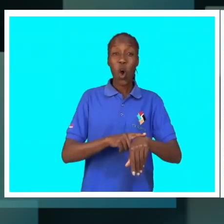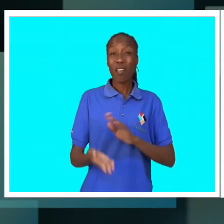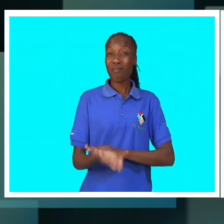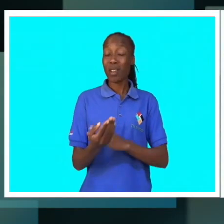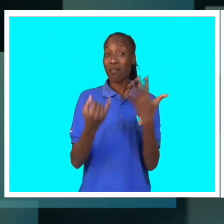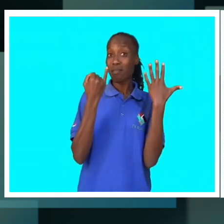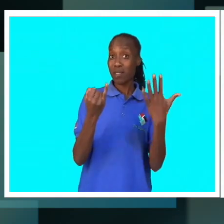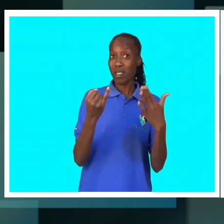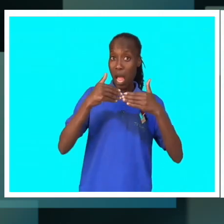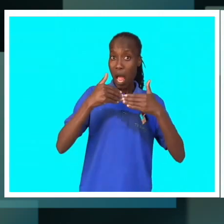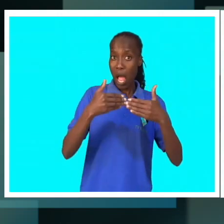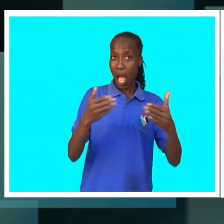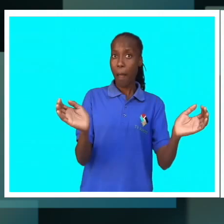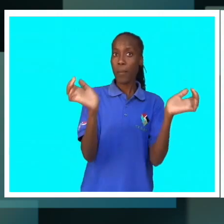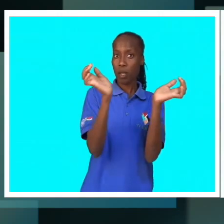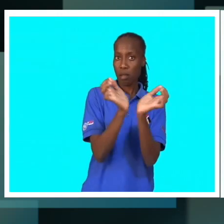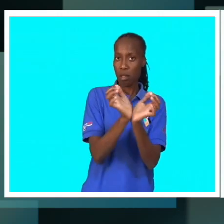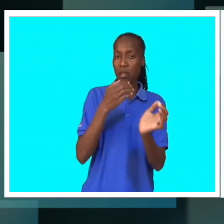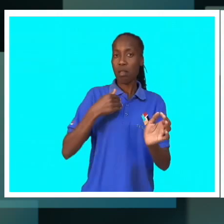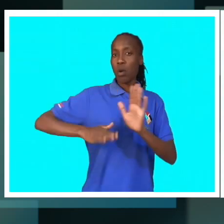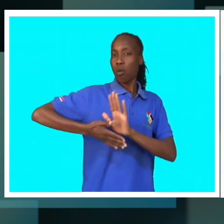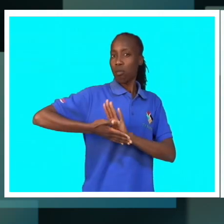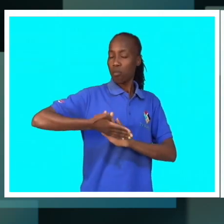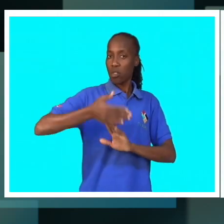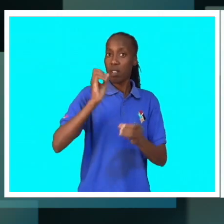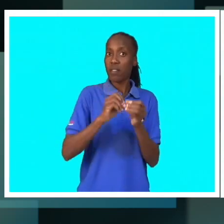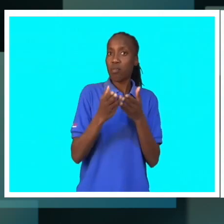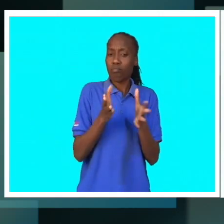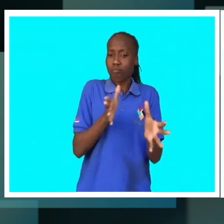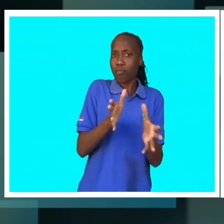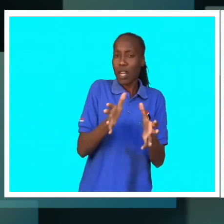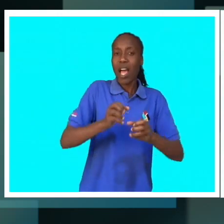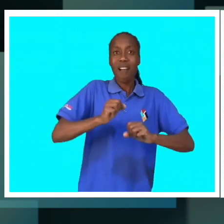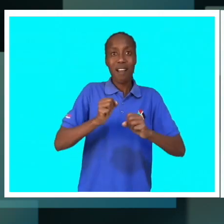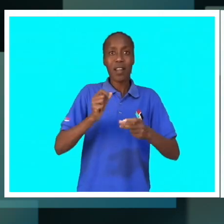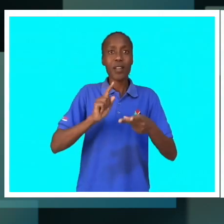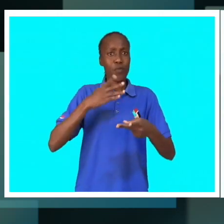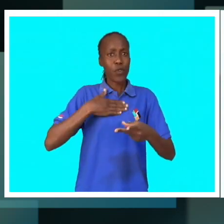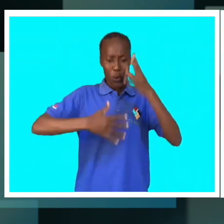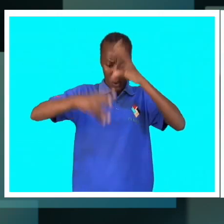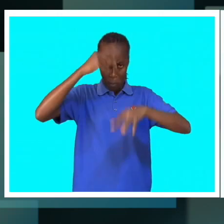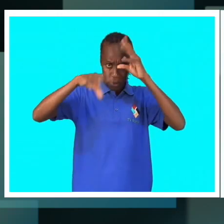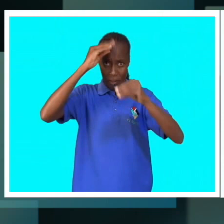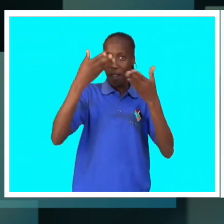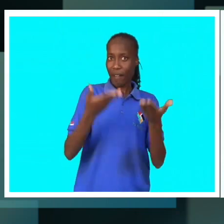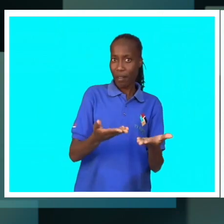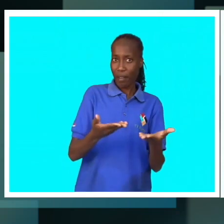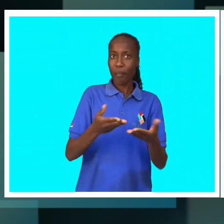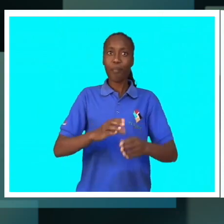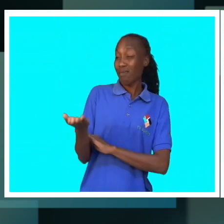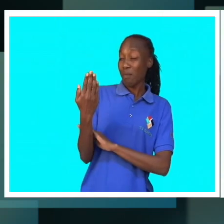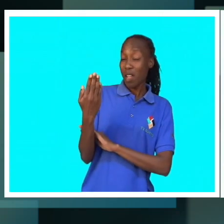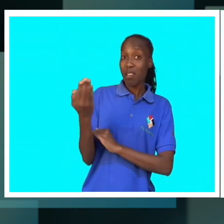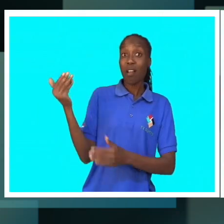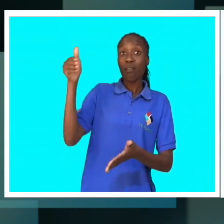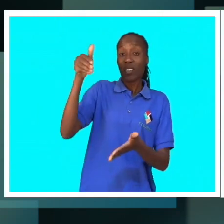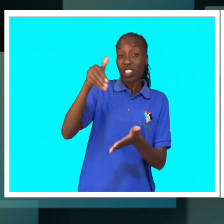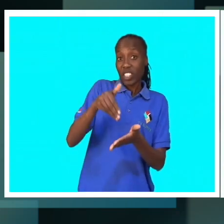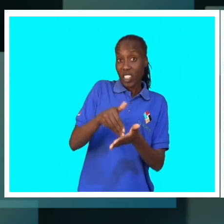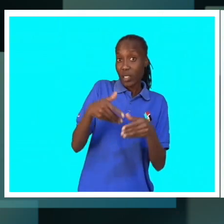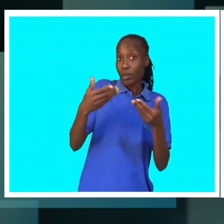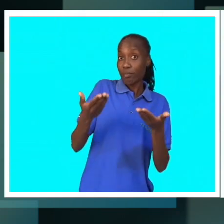Aquela hora das seis horas que abram as celas, venho começar a cuidar das galinhas. Aprendei a que me lembre. De manhã